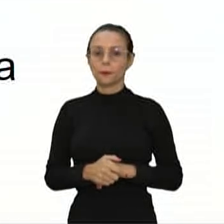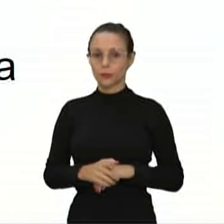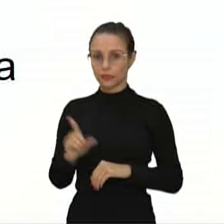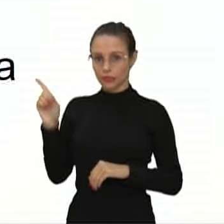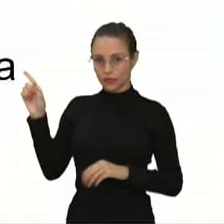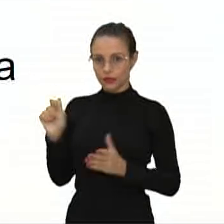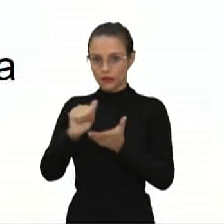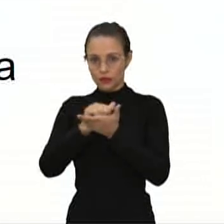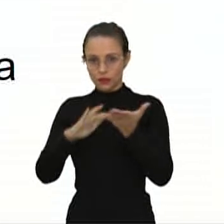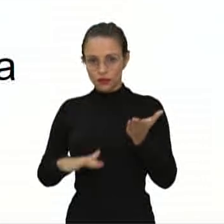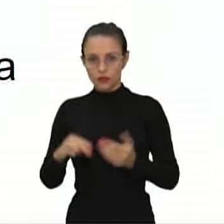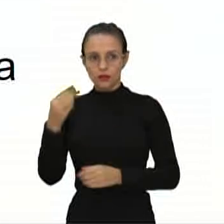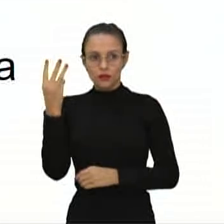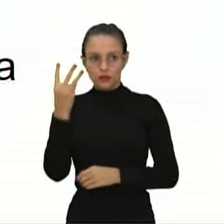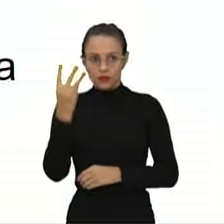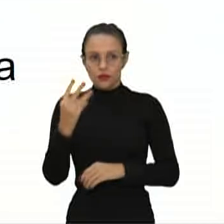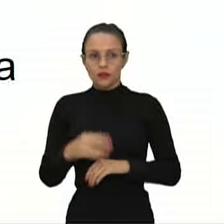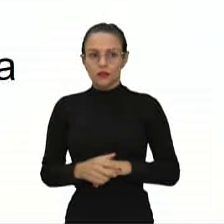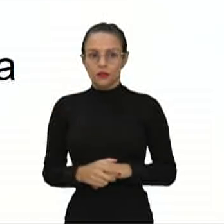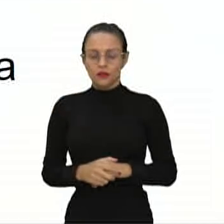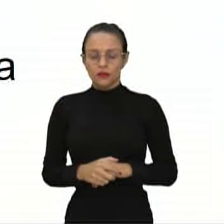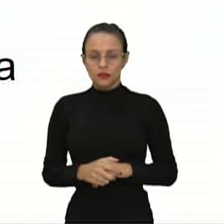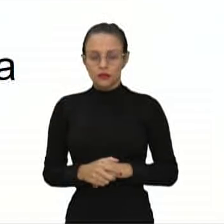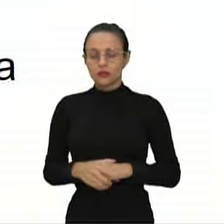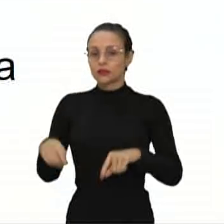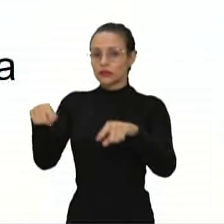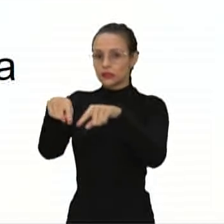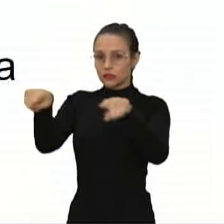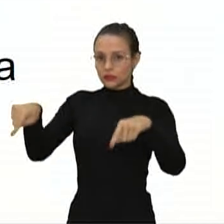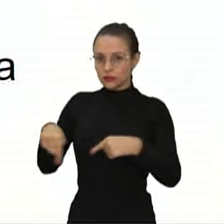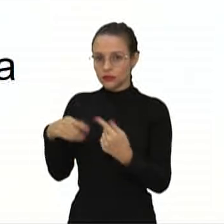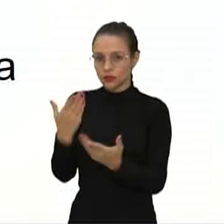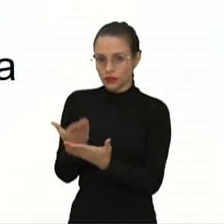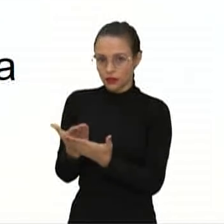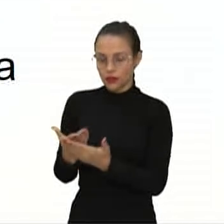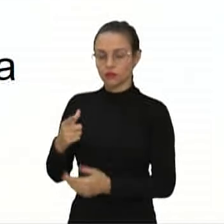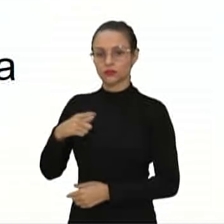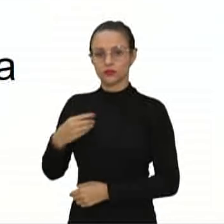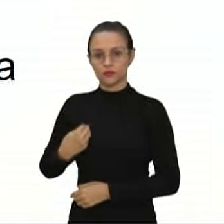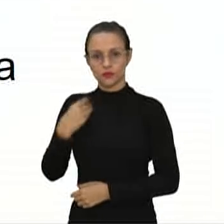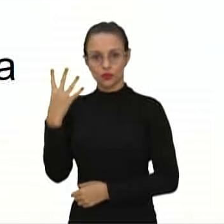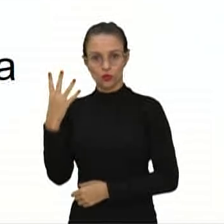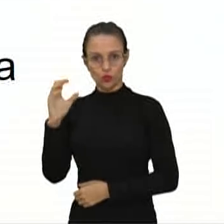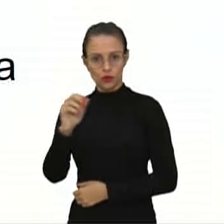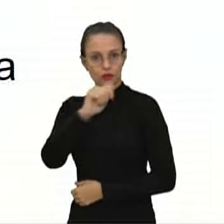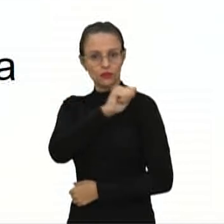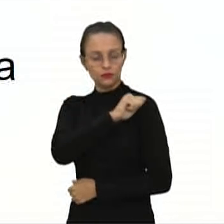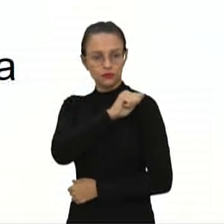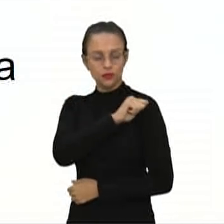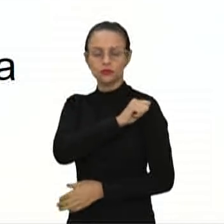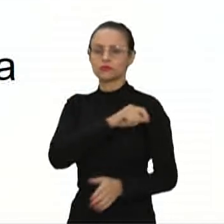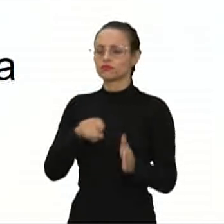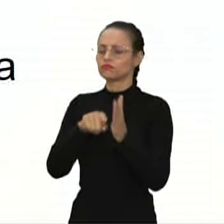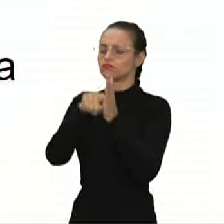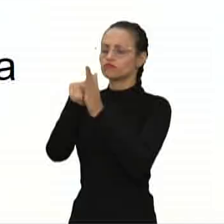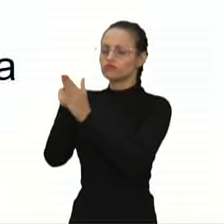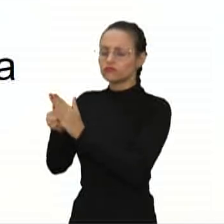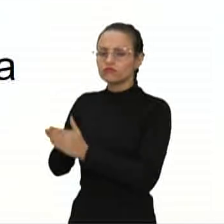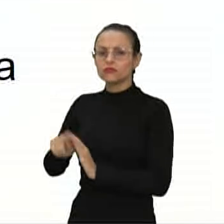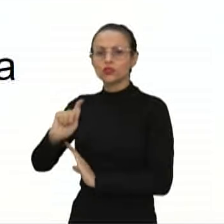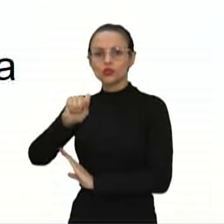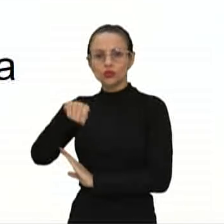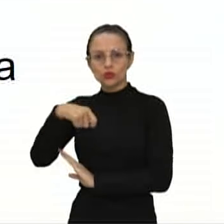Nesse exercício 3 agora, em uma sala de 40 alunos, foi realizada uma pesquisa sobre